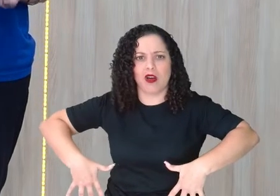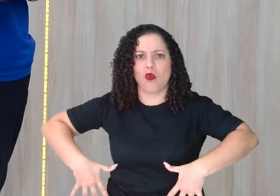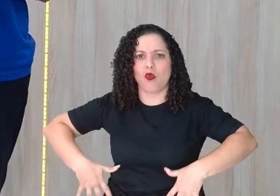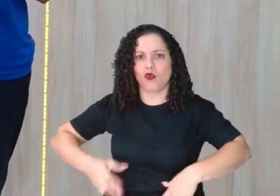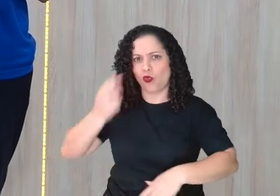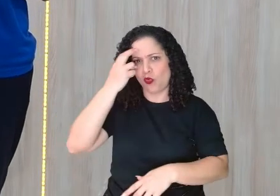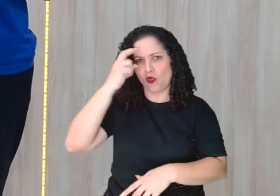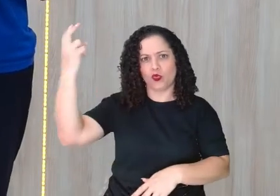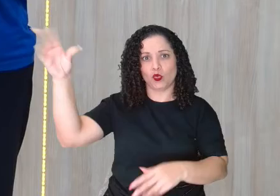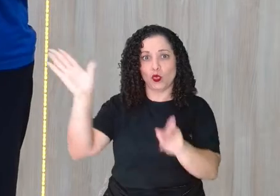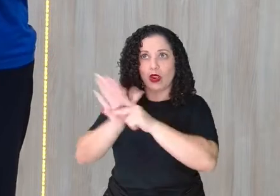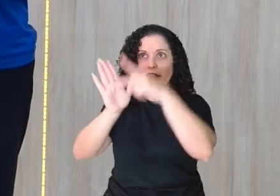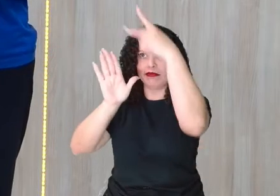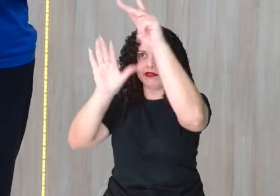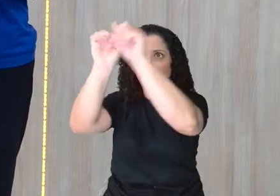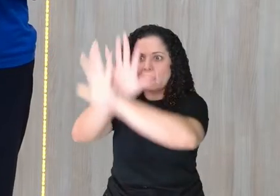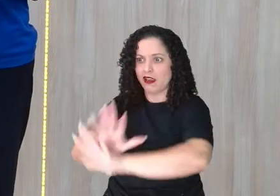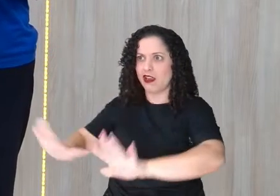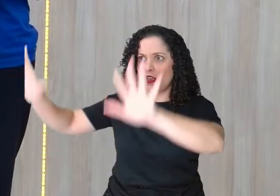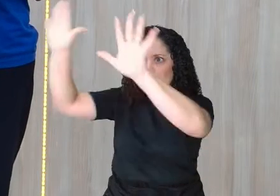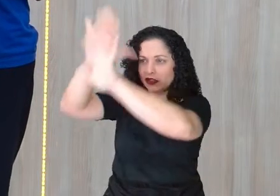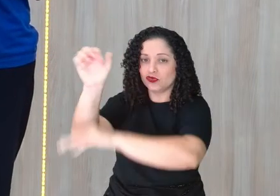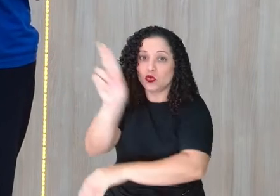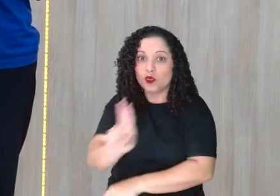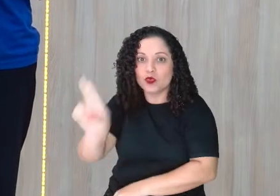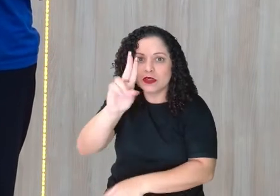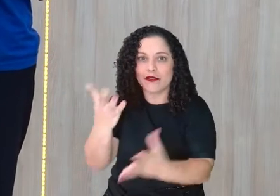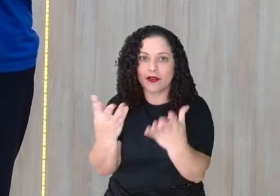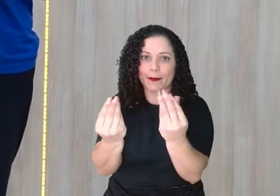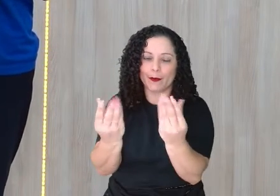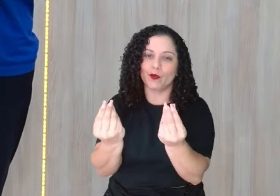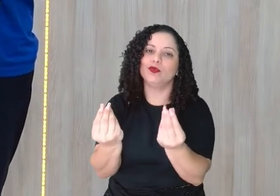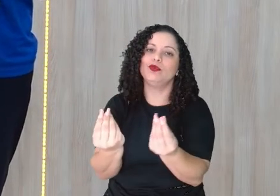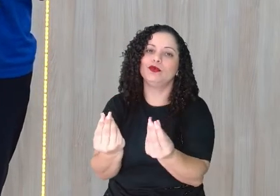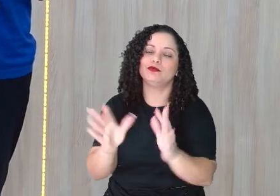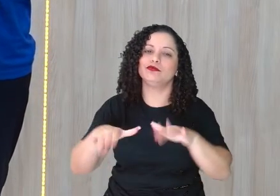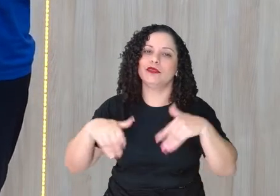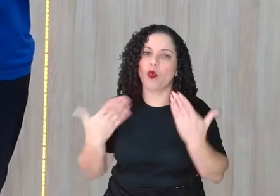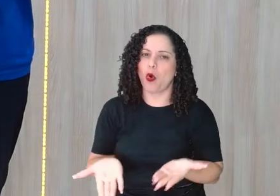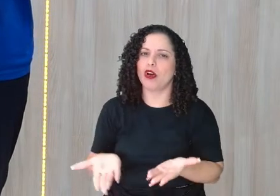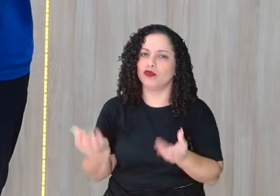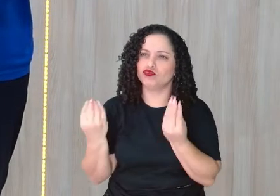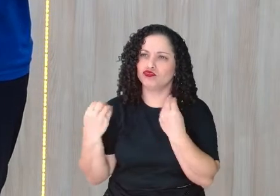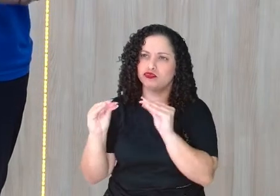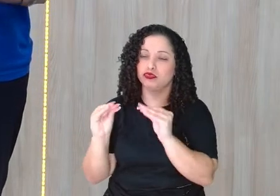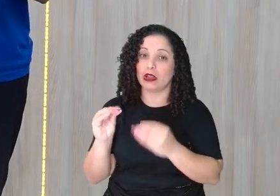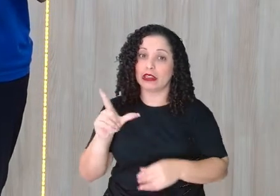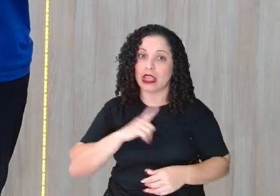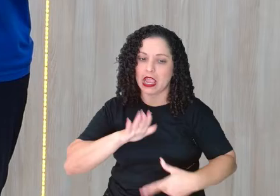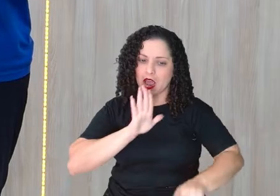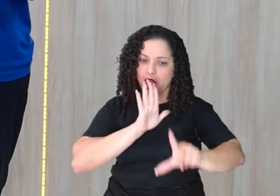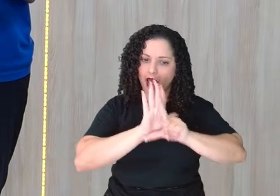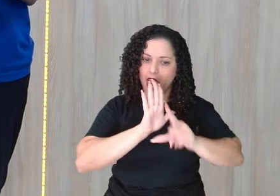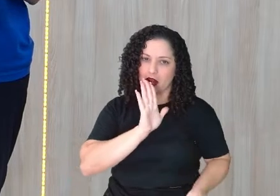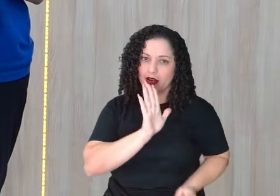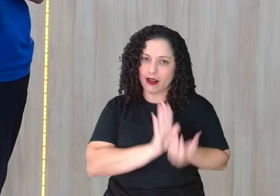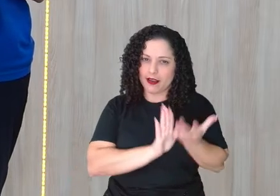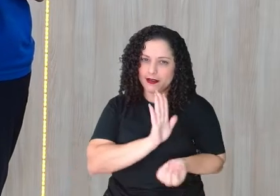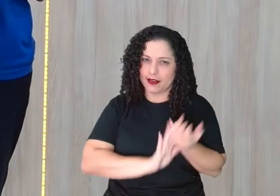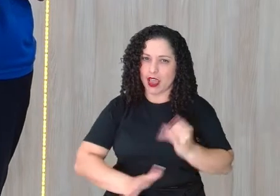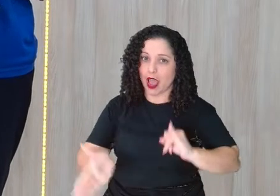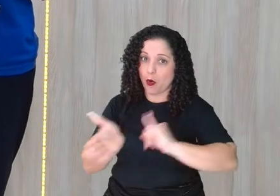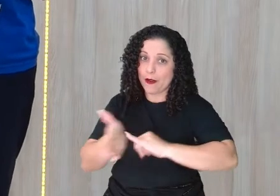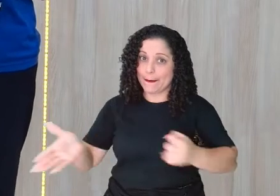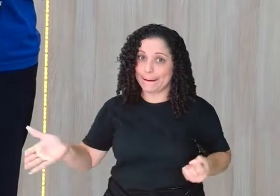tradicional, né, e eles utilizavam muito, e acaba, quando eles colocam, né, essa taxação, esse imposto